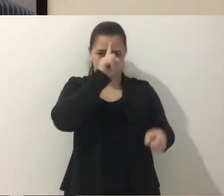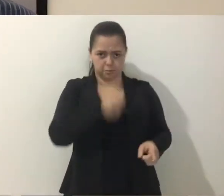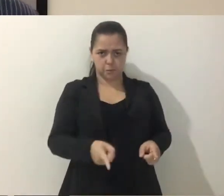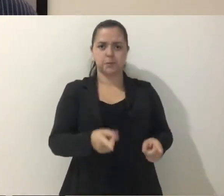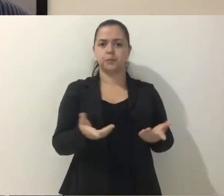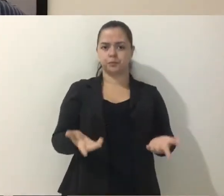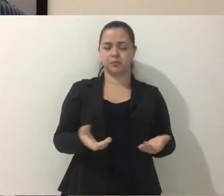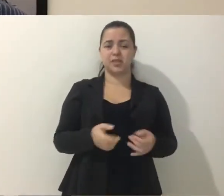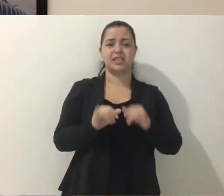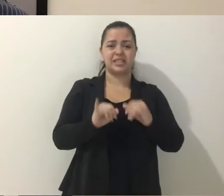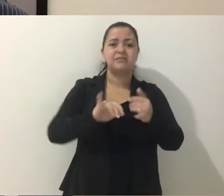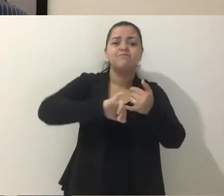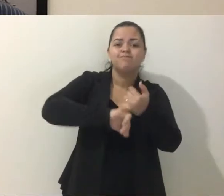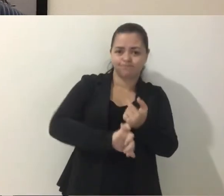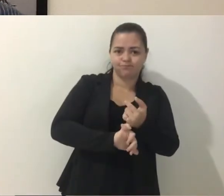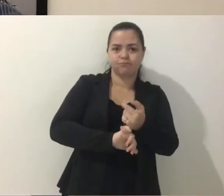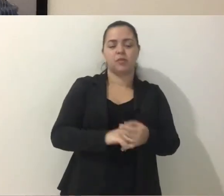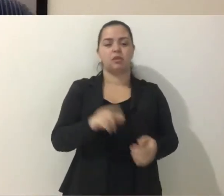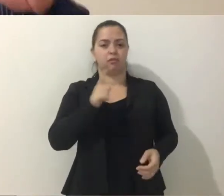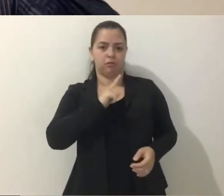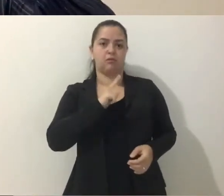de infidelidade conjugal,